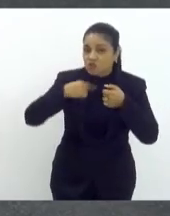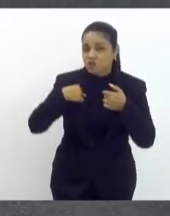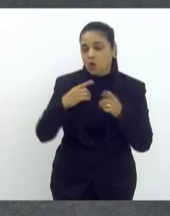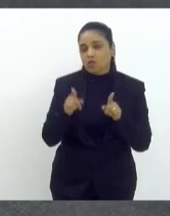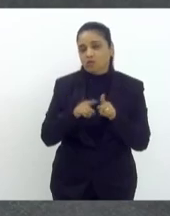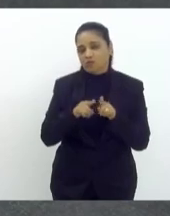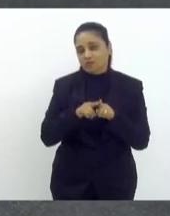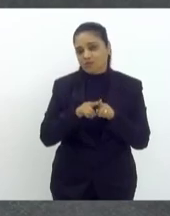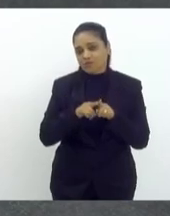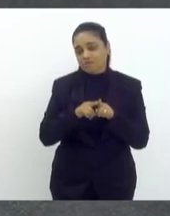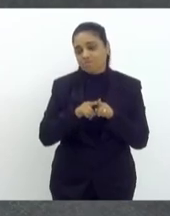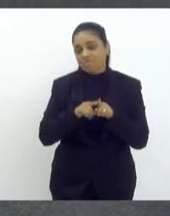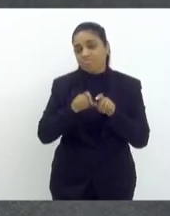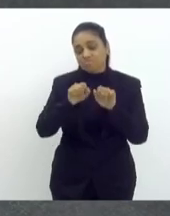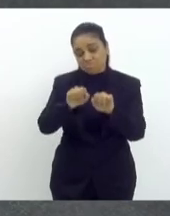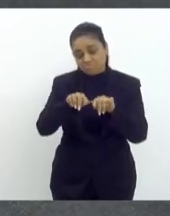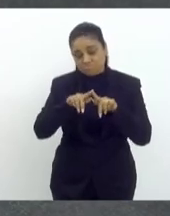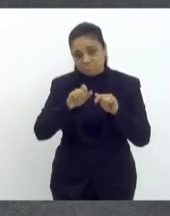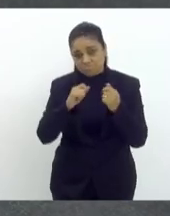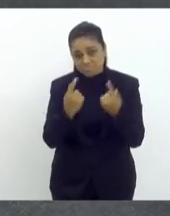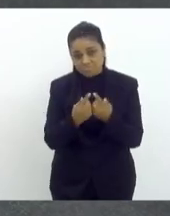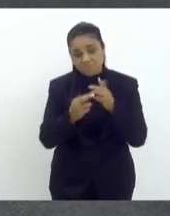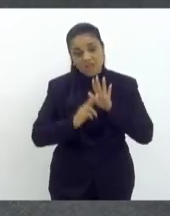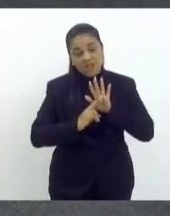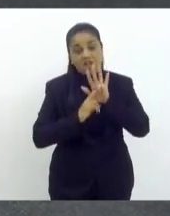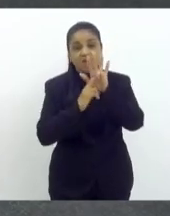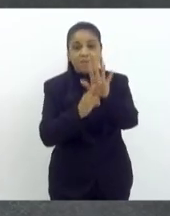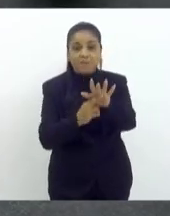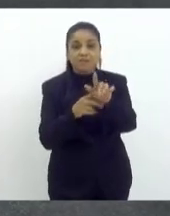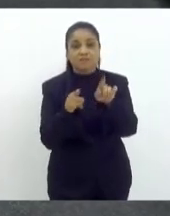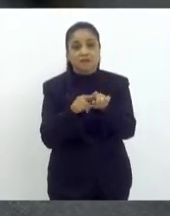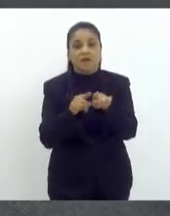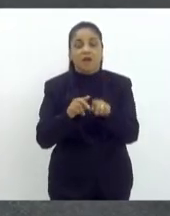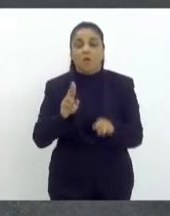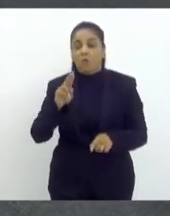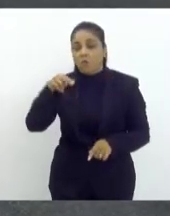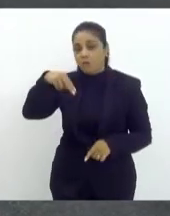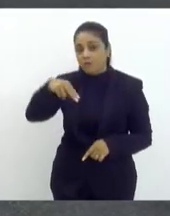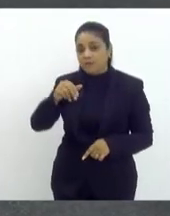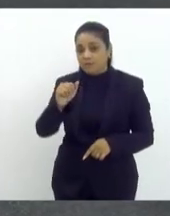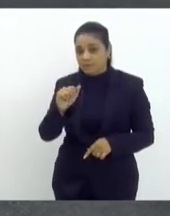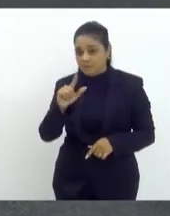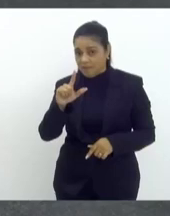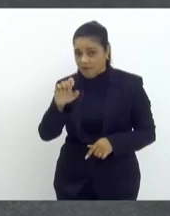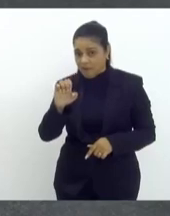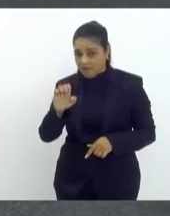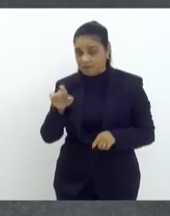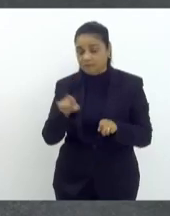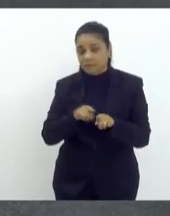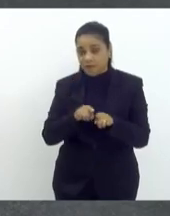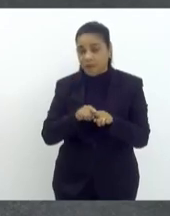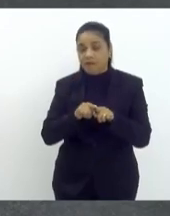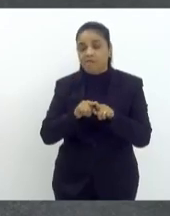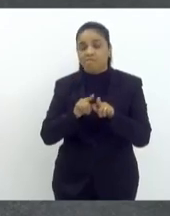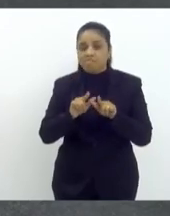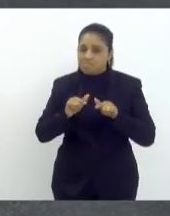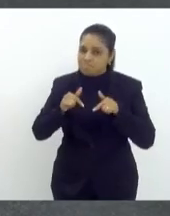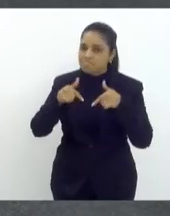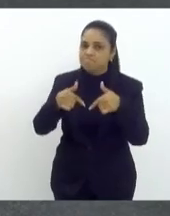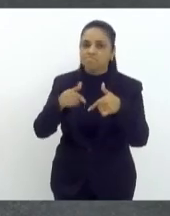lamento Fluminense representar ele tome as providências